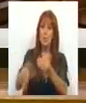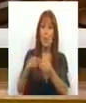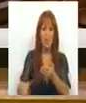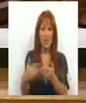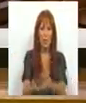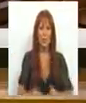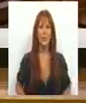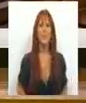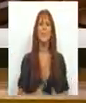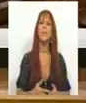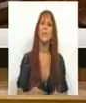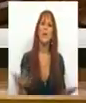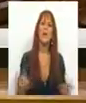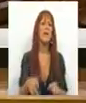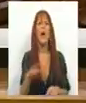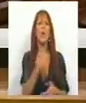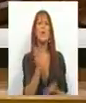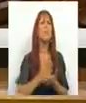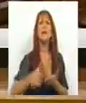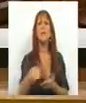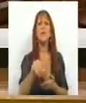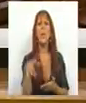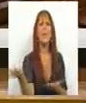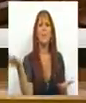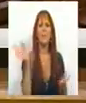acrescentou. De onde é que partimos então?